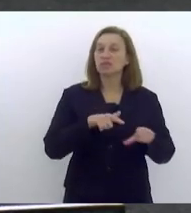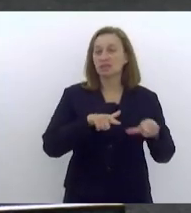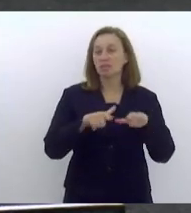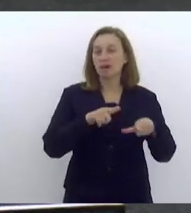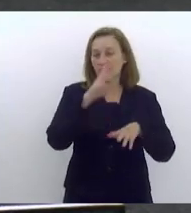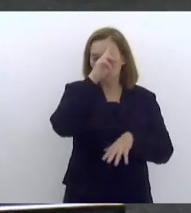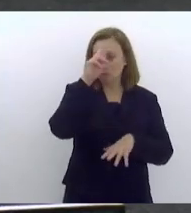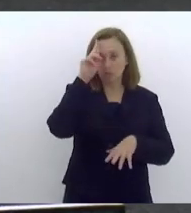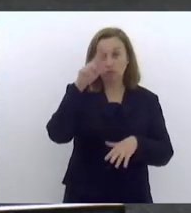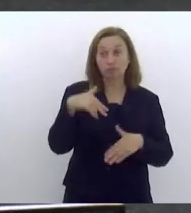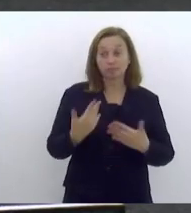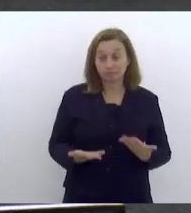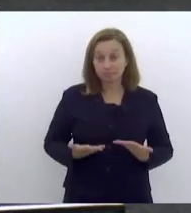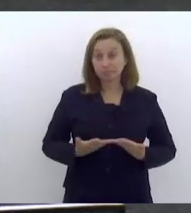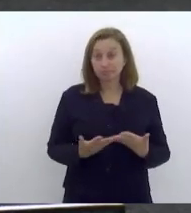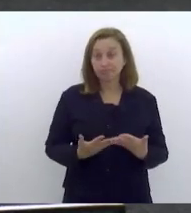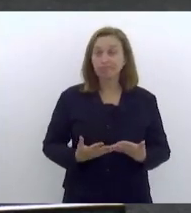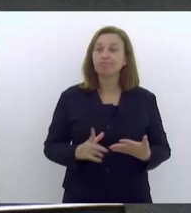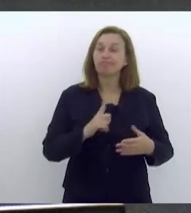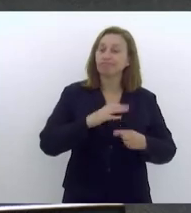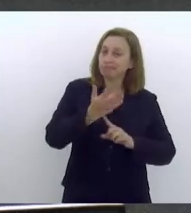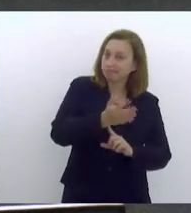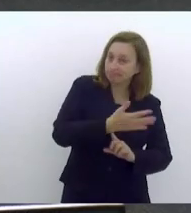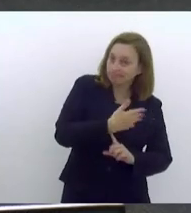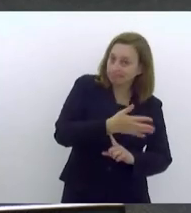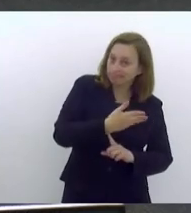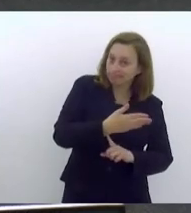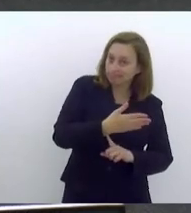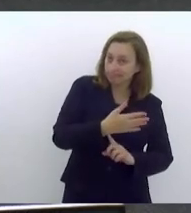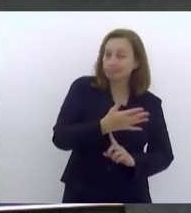essa profissão remunerada. Onde tem o taxista,